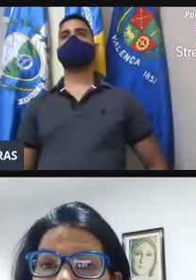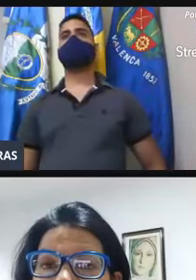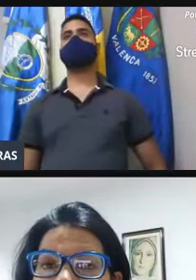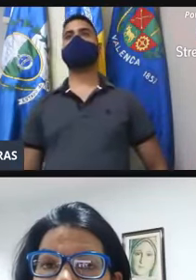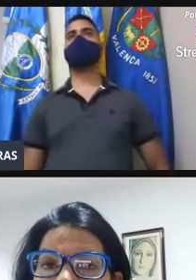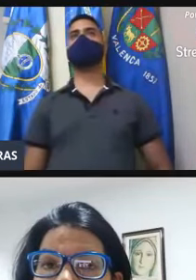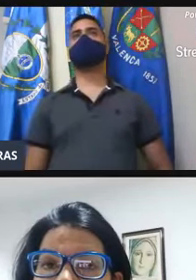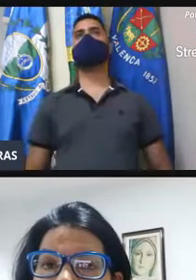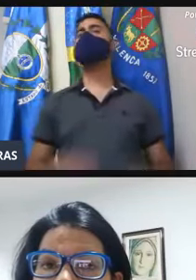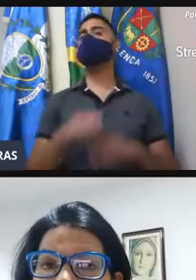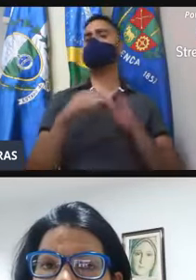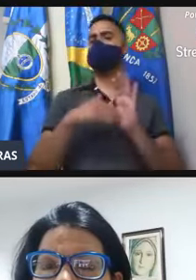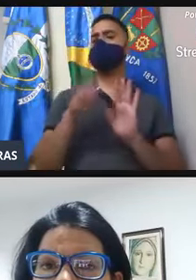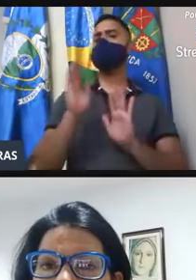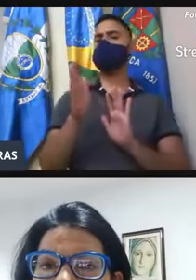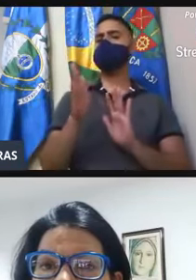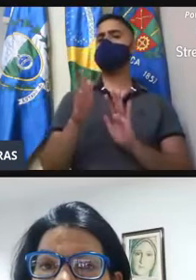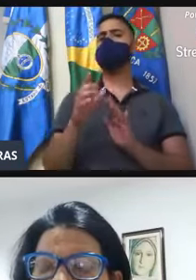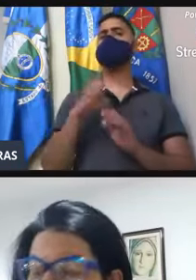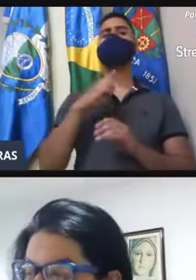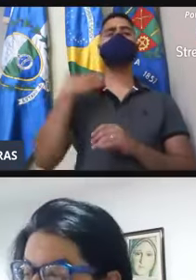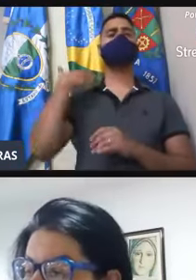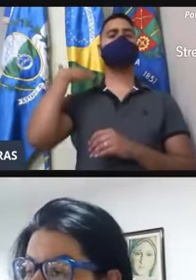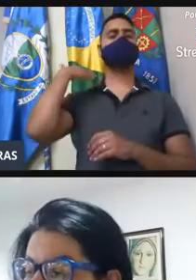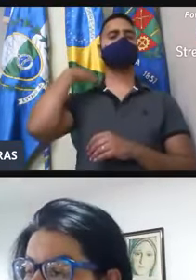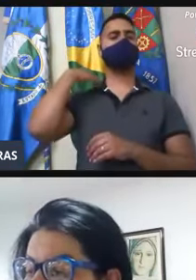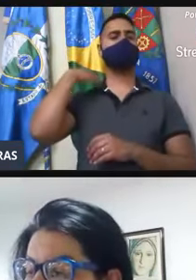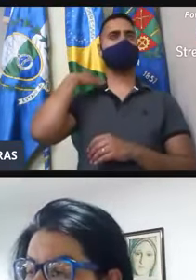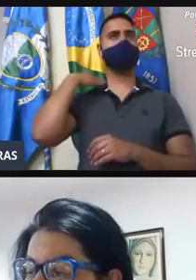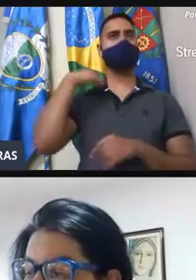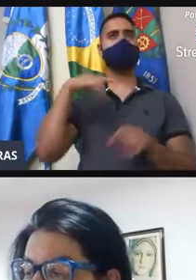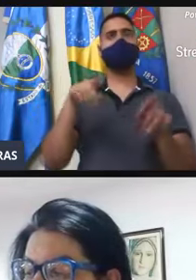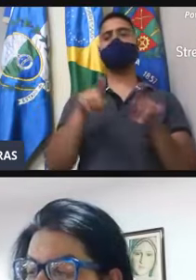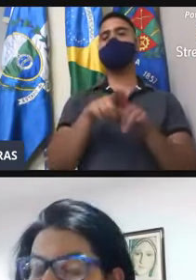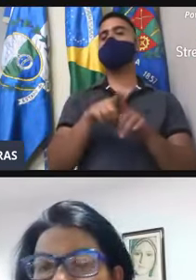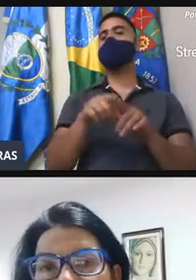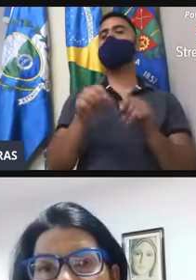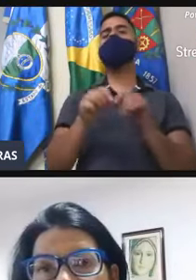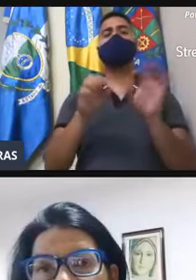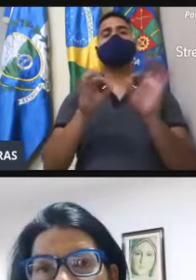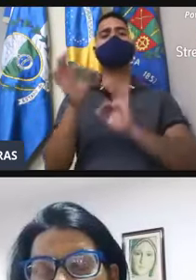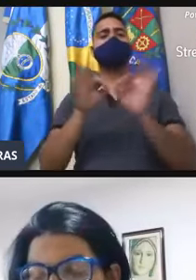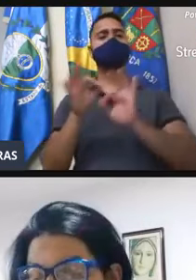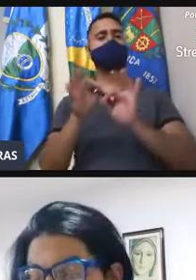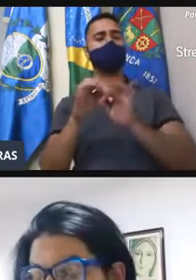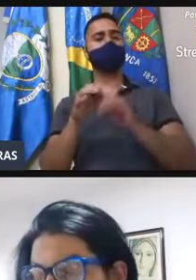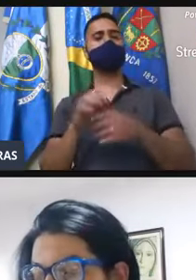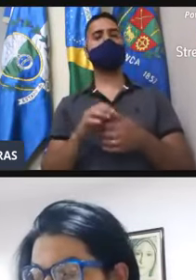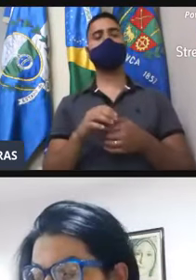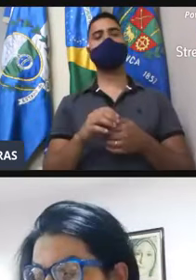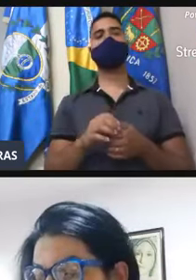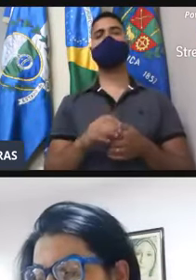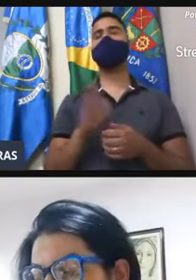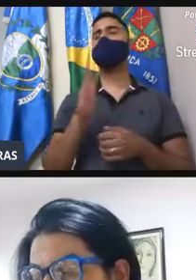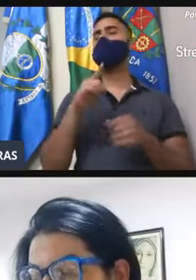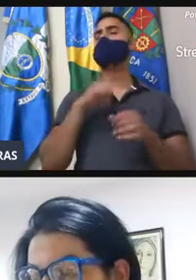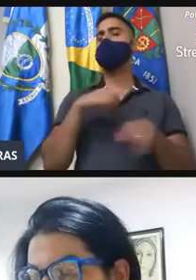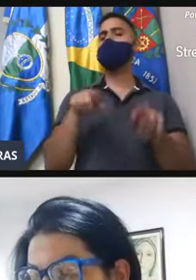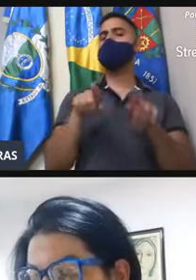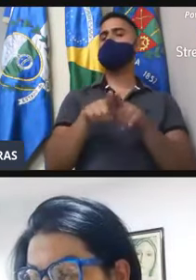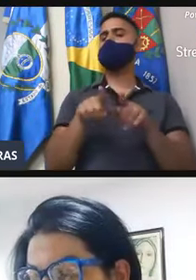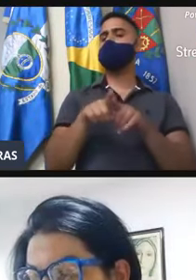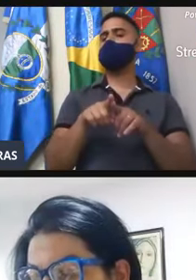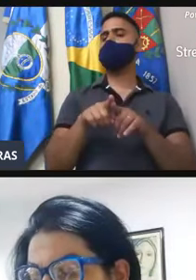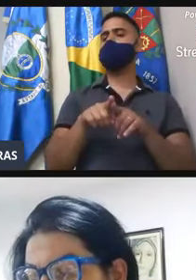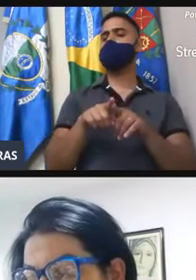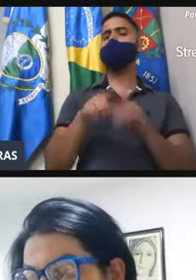Todos se encontram já em conta, inclusive quando se foi montado o processo, já se